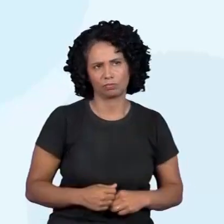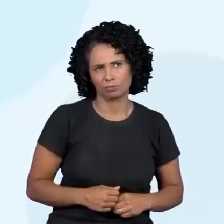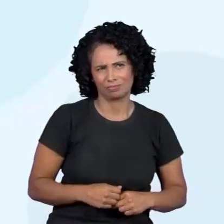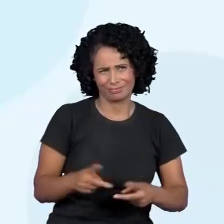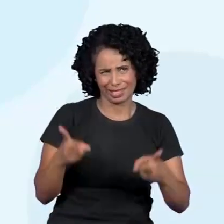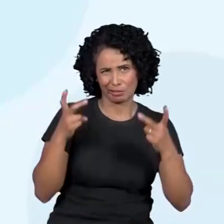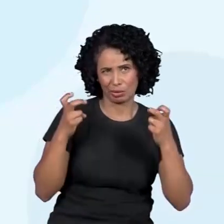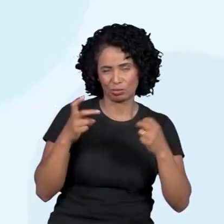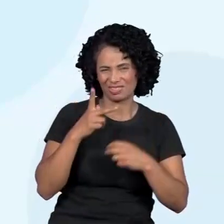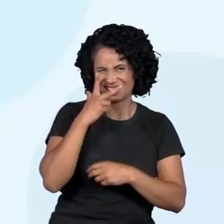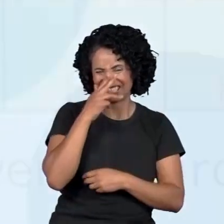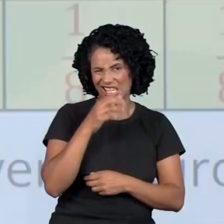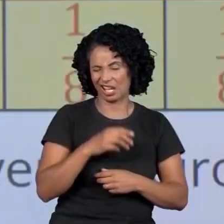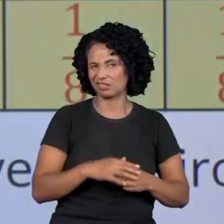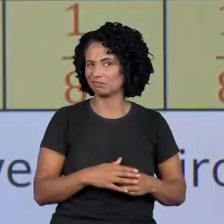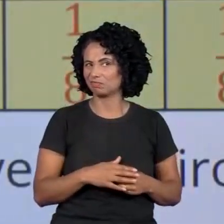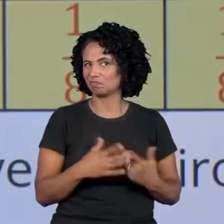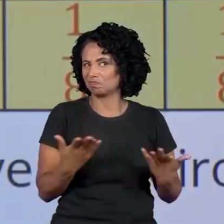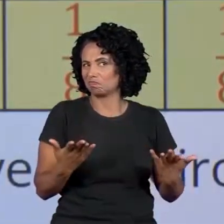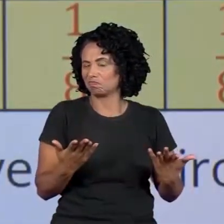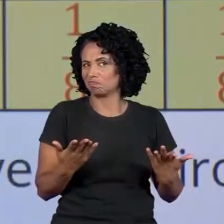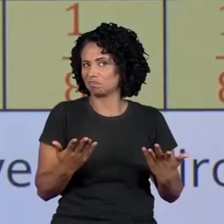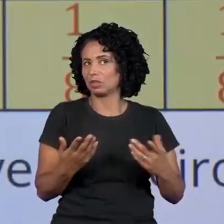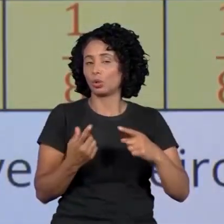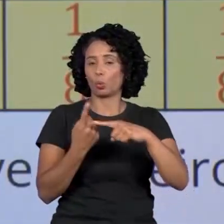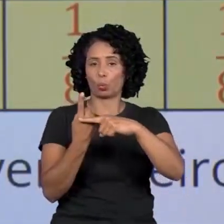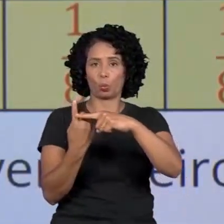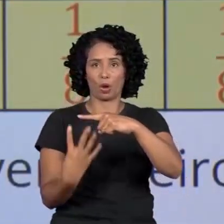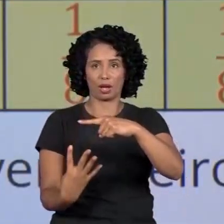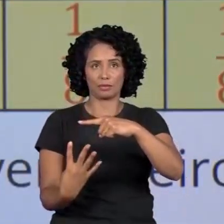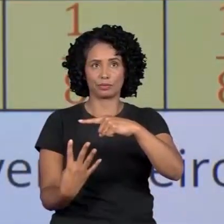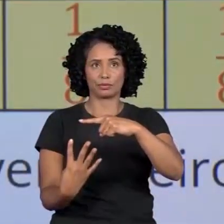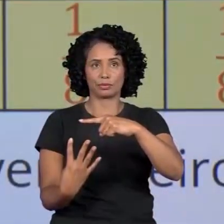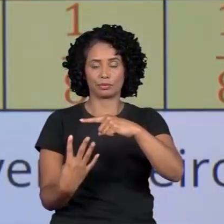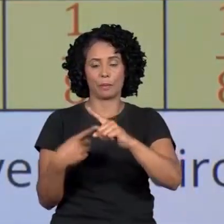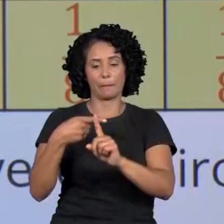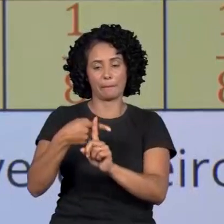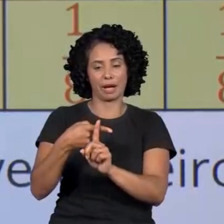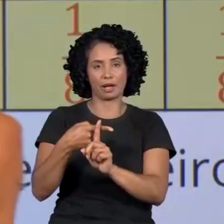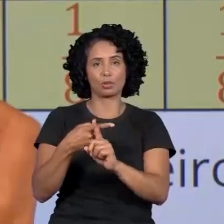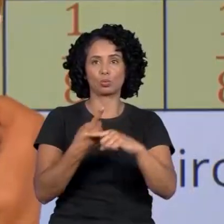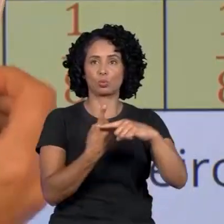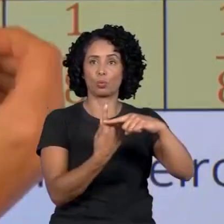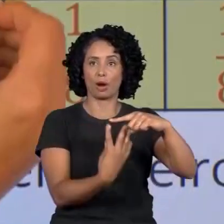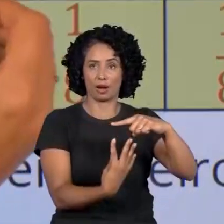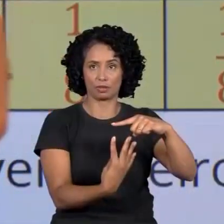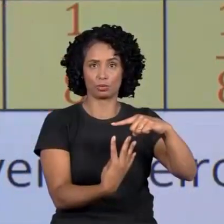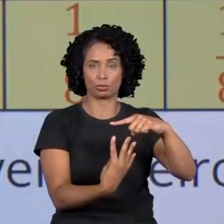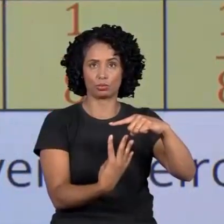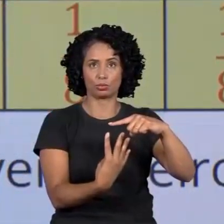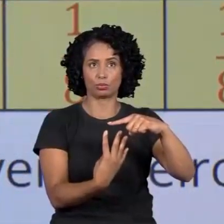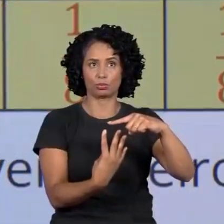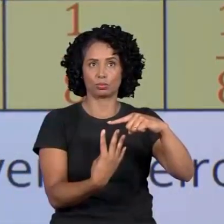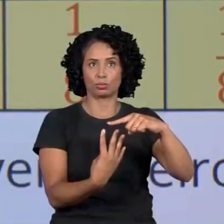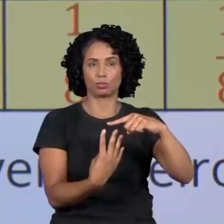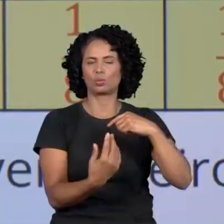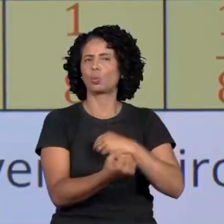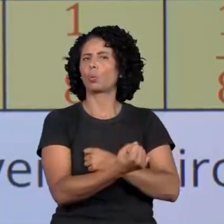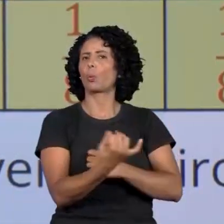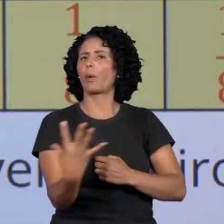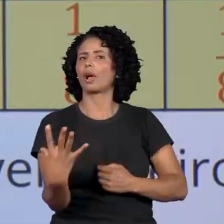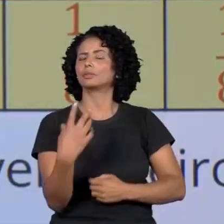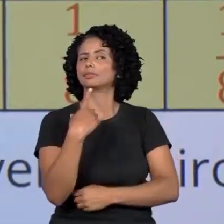ali, será que se eu juntar 1/4 aqui mais 1/4, eu vou